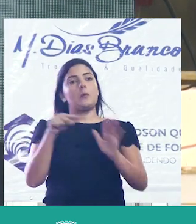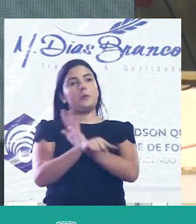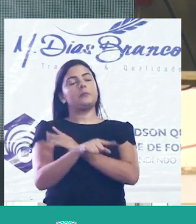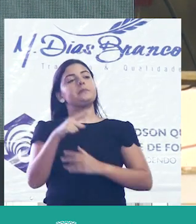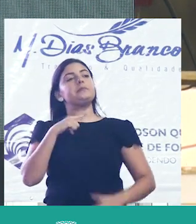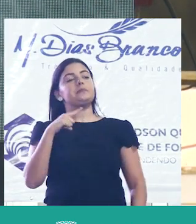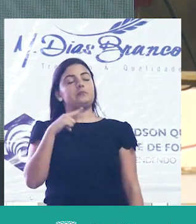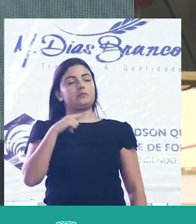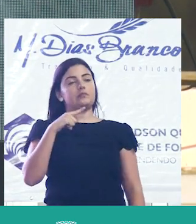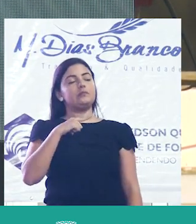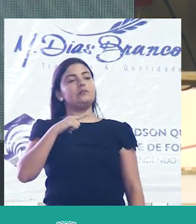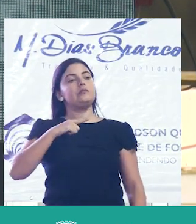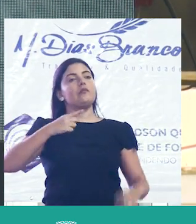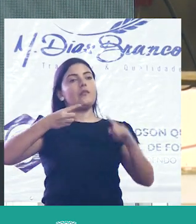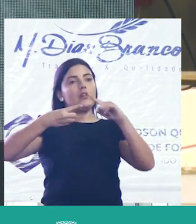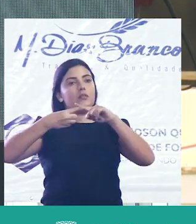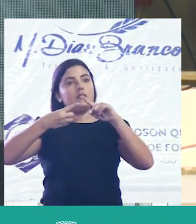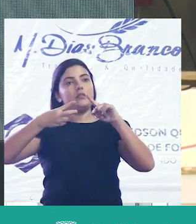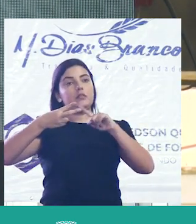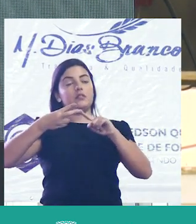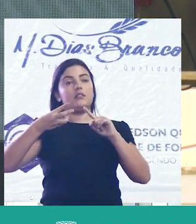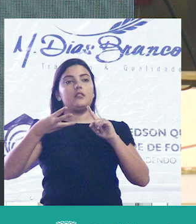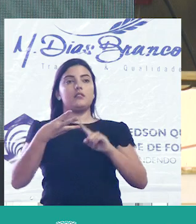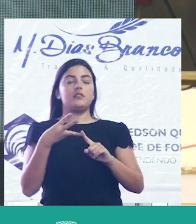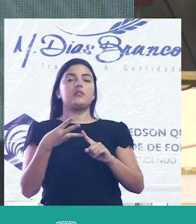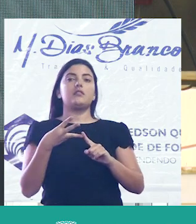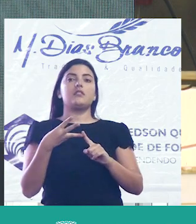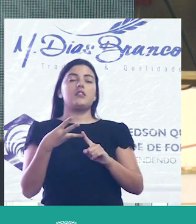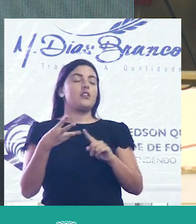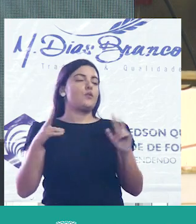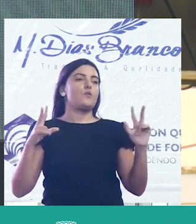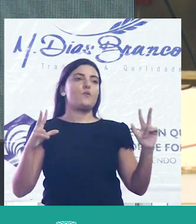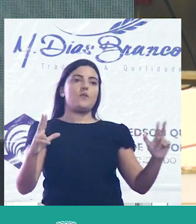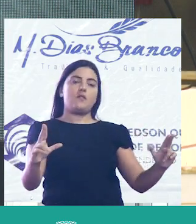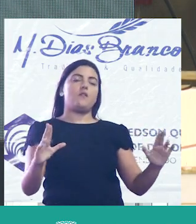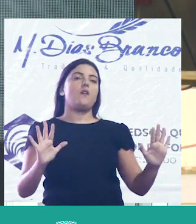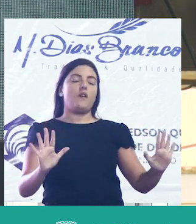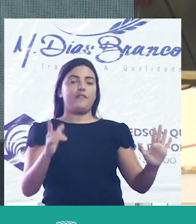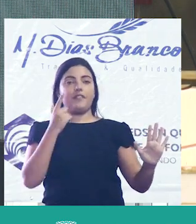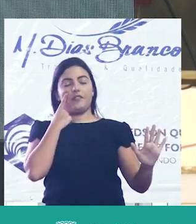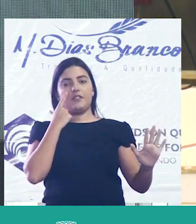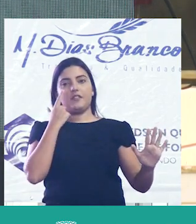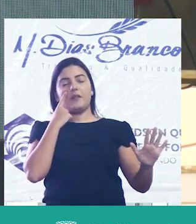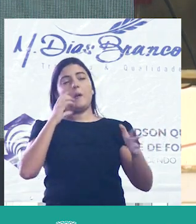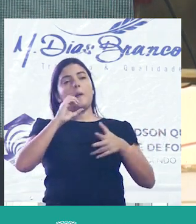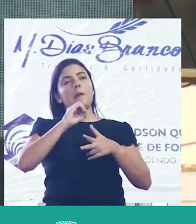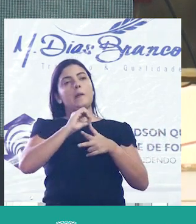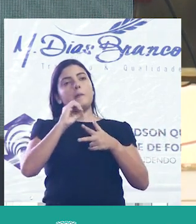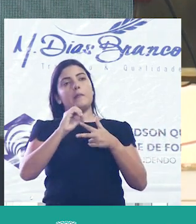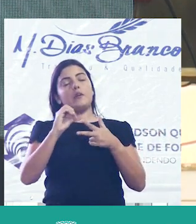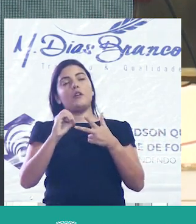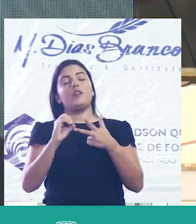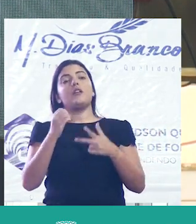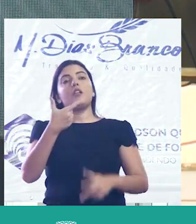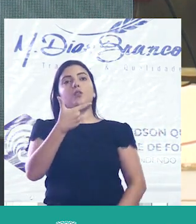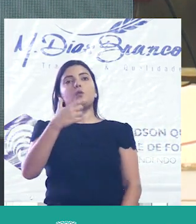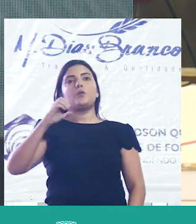tem 3 casos especiais simultaneamente. Prova do Enem de